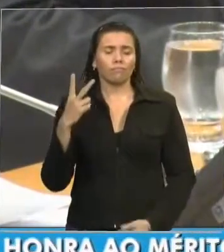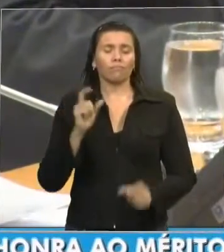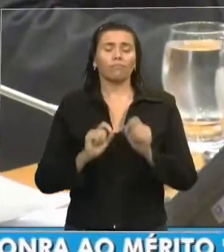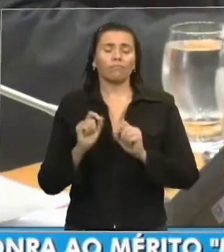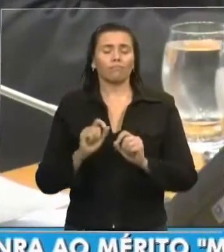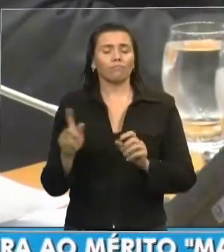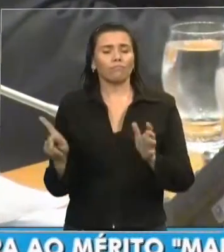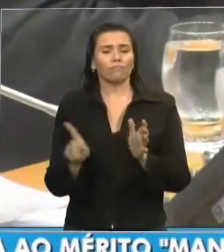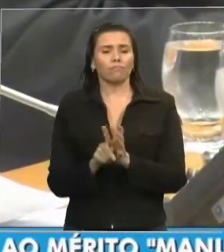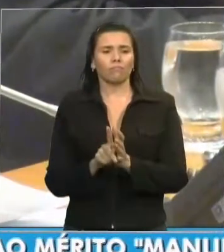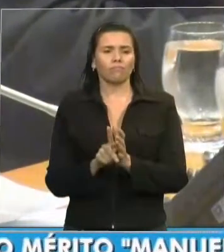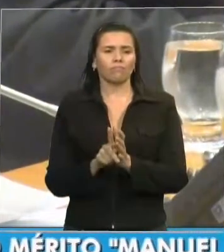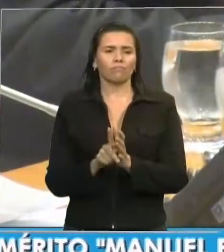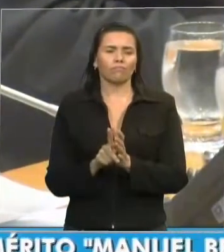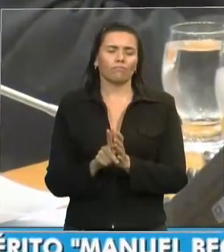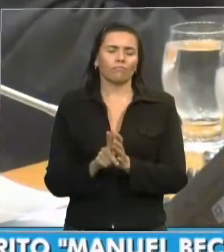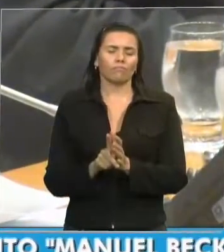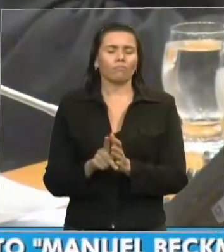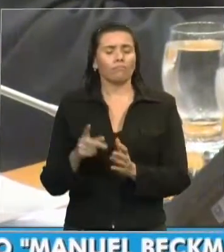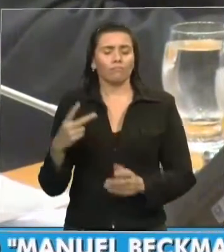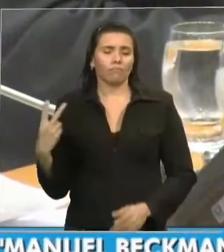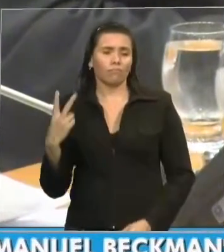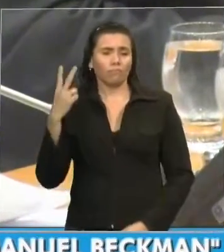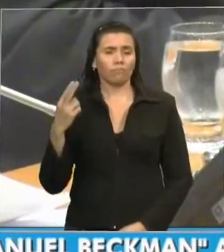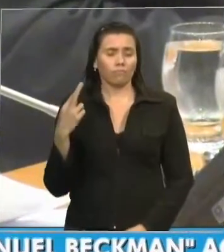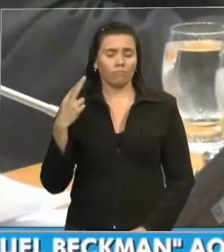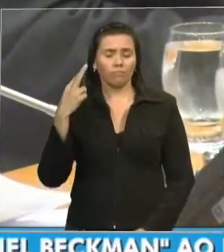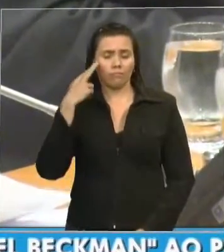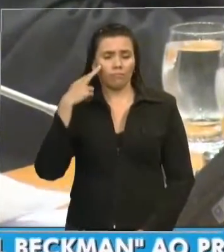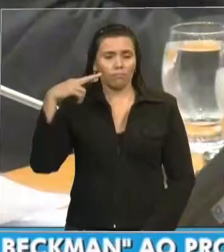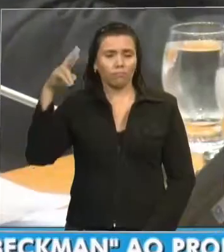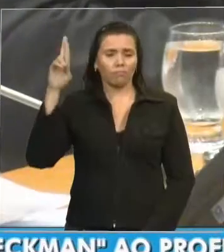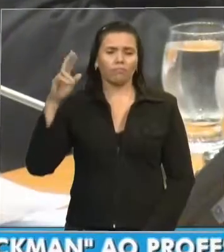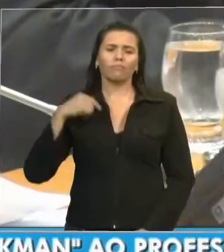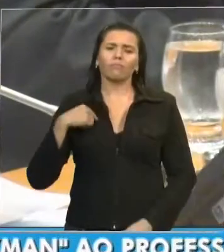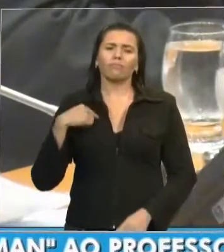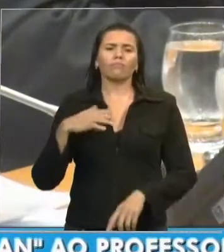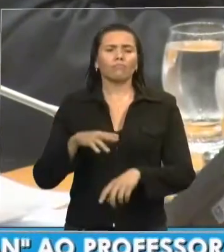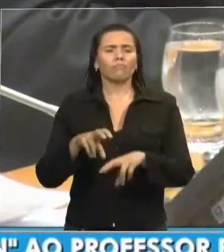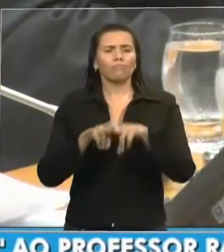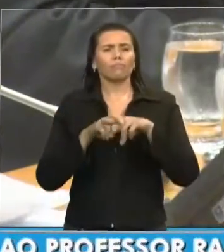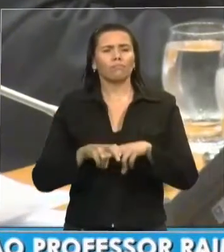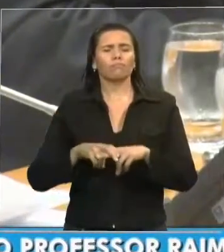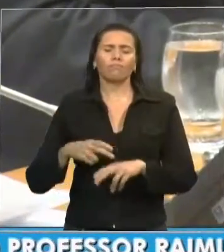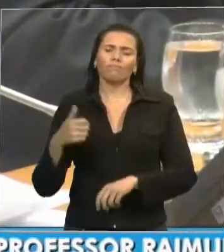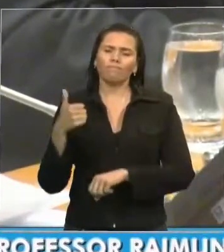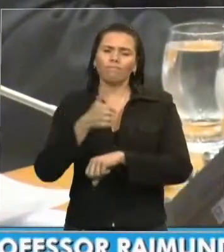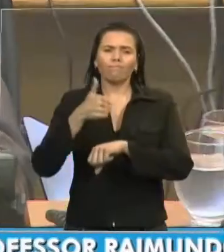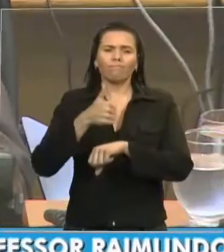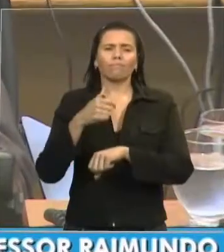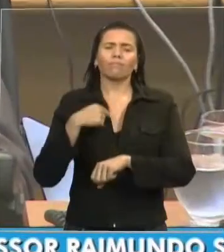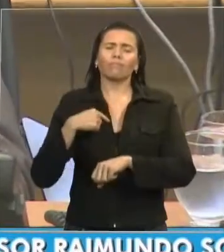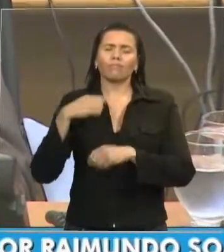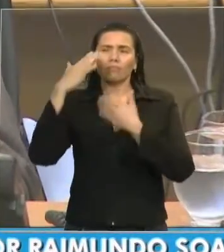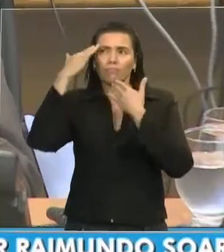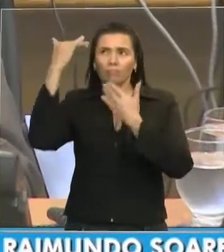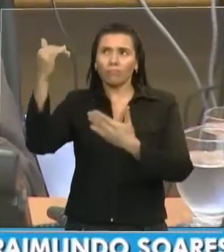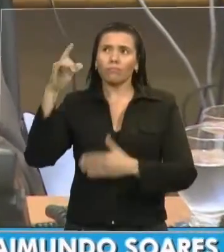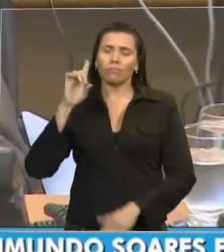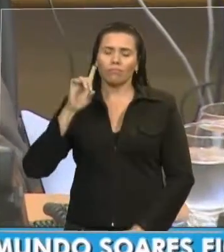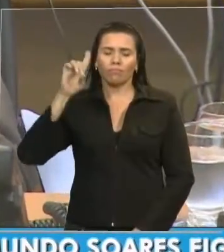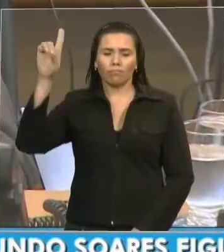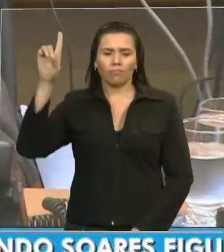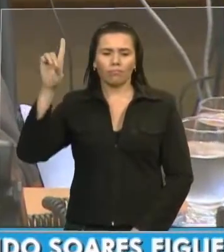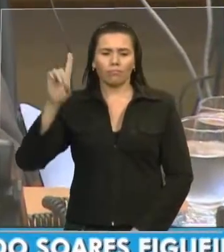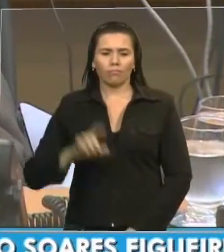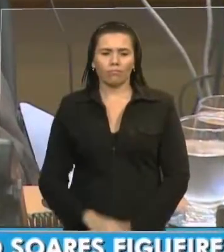a Deus, em primeiro lugar, pela oportunidade de servir como educador. Assim,